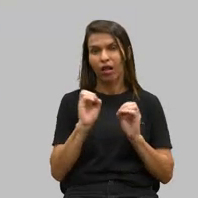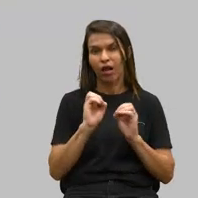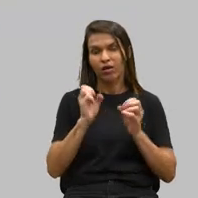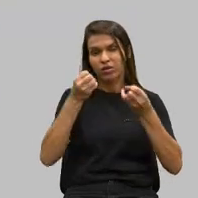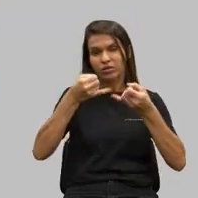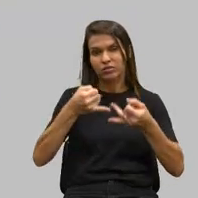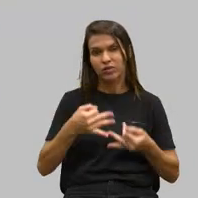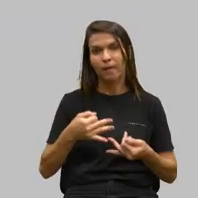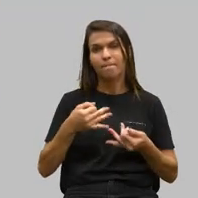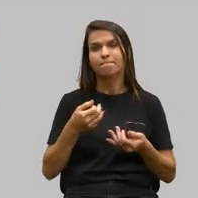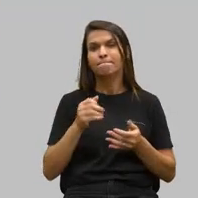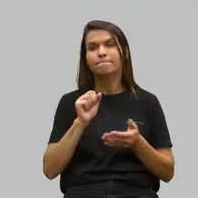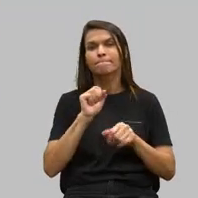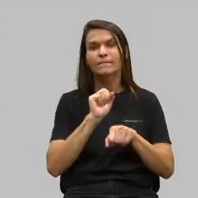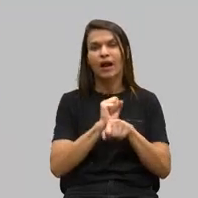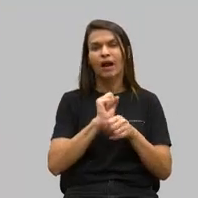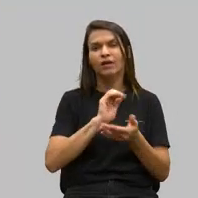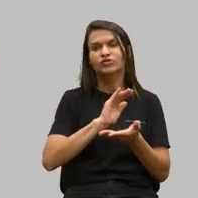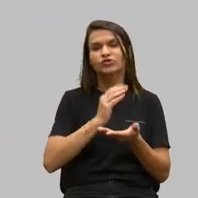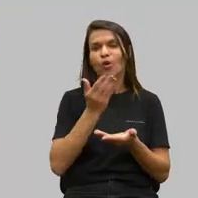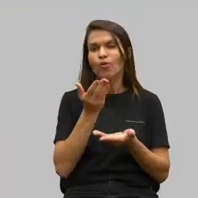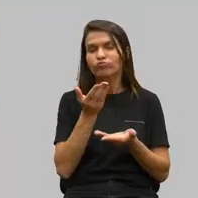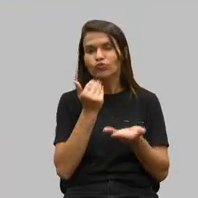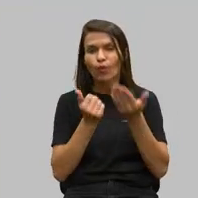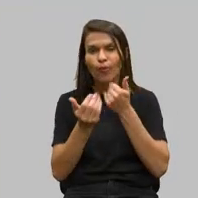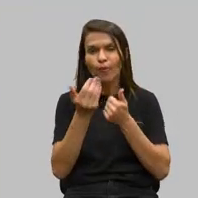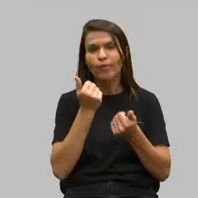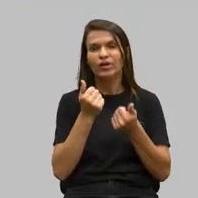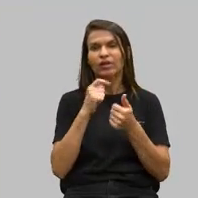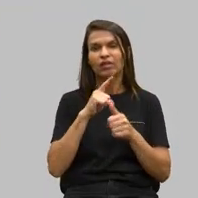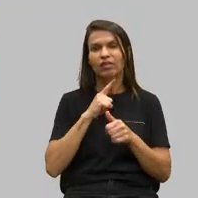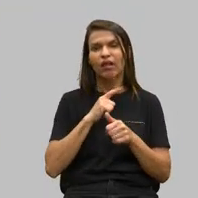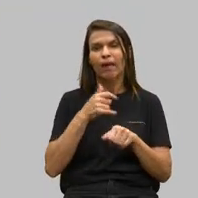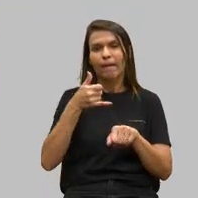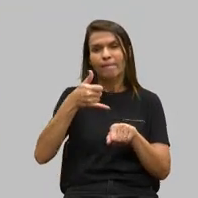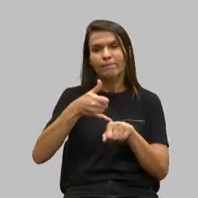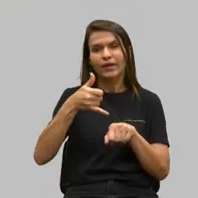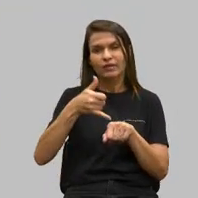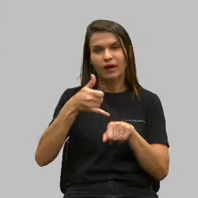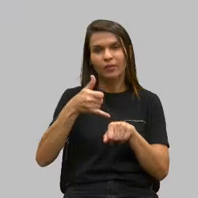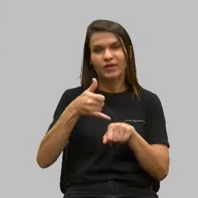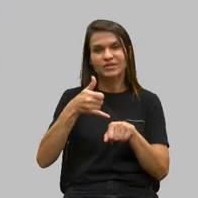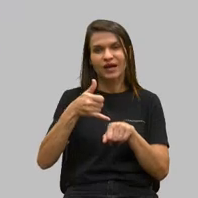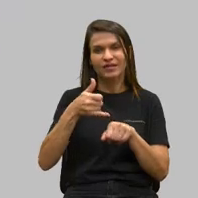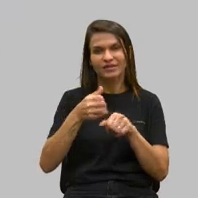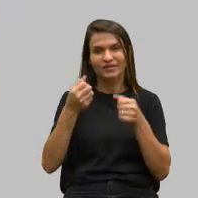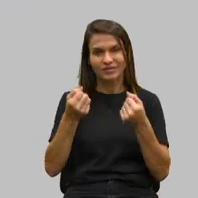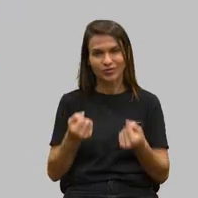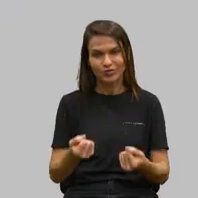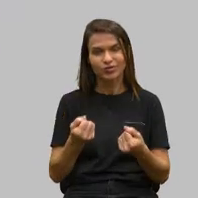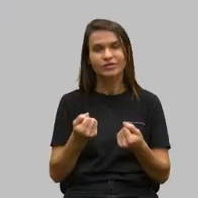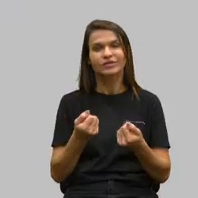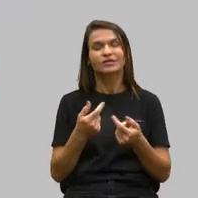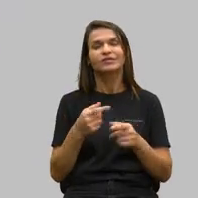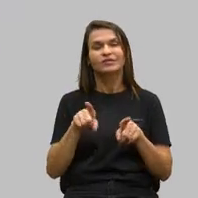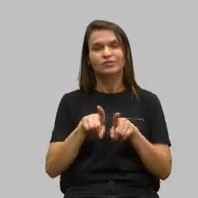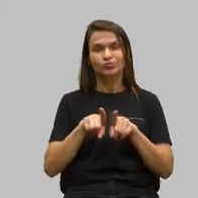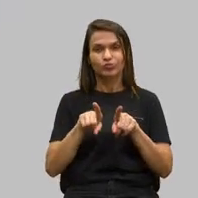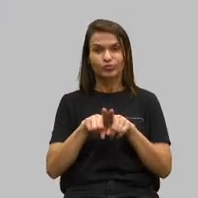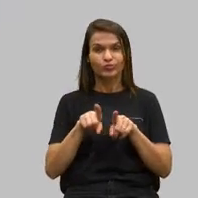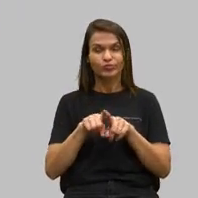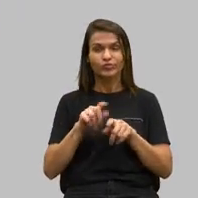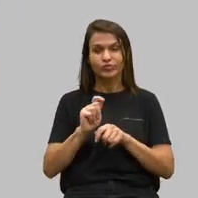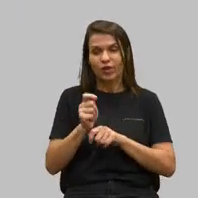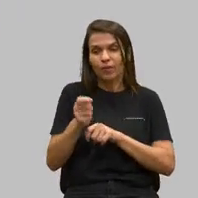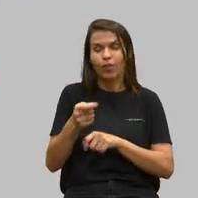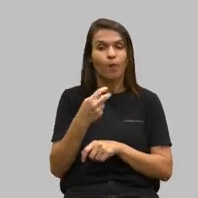tem que parar de consumir alimentos onde tem metal pesado. Como é que a gente fala para uma população que vive de subsistência de uma pesca que